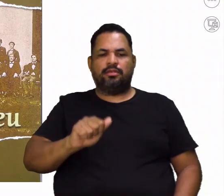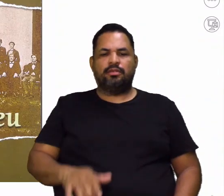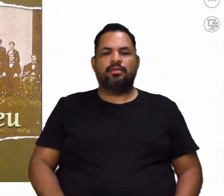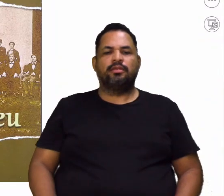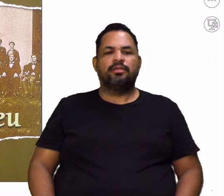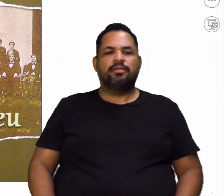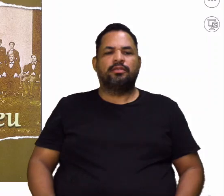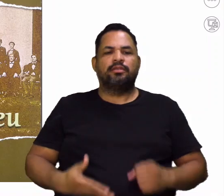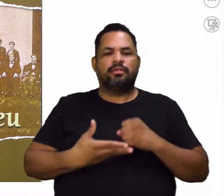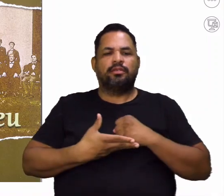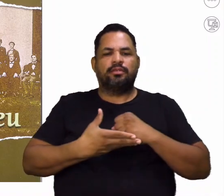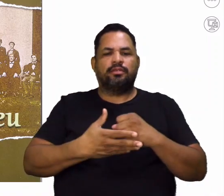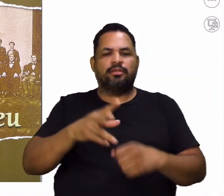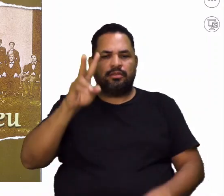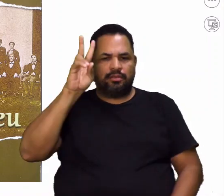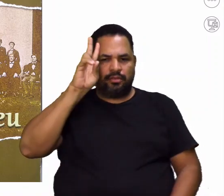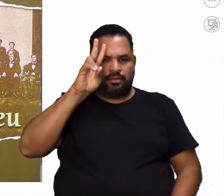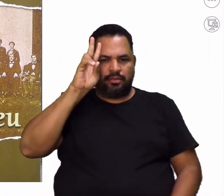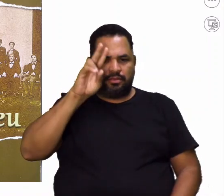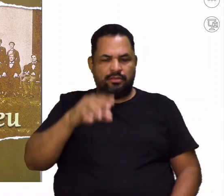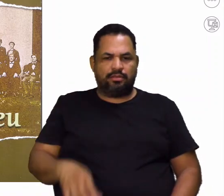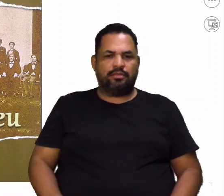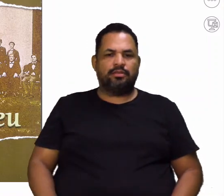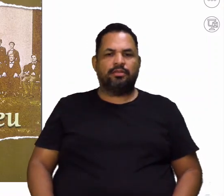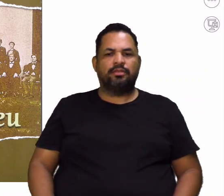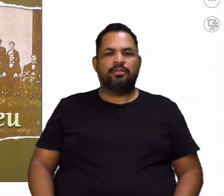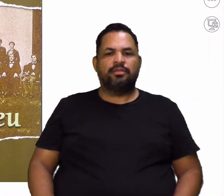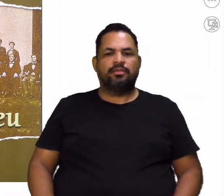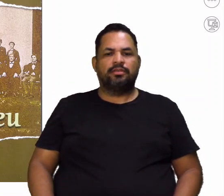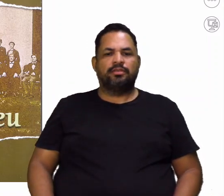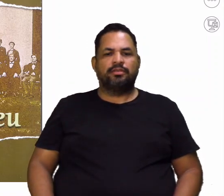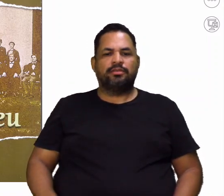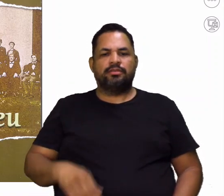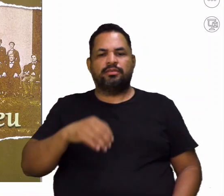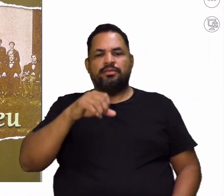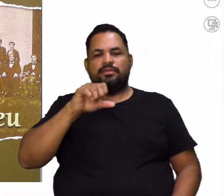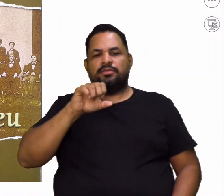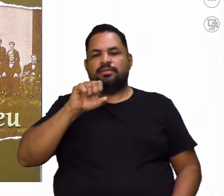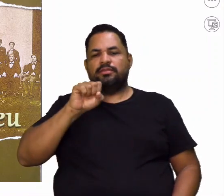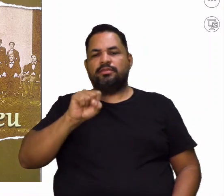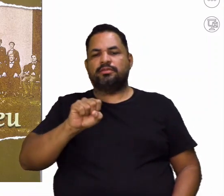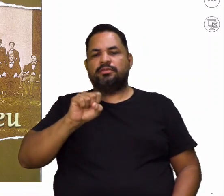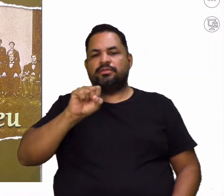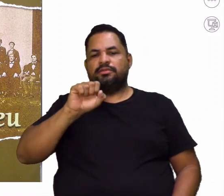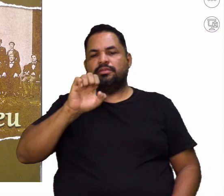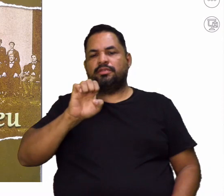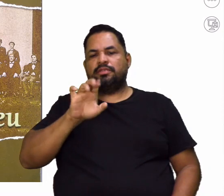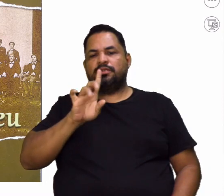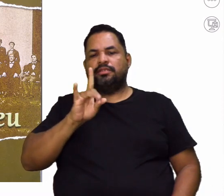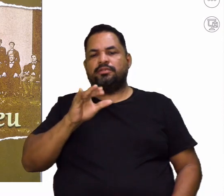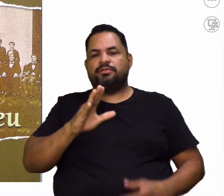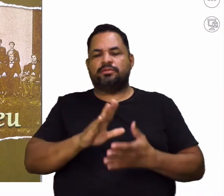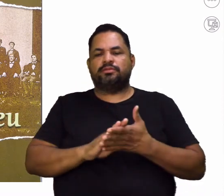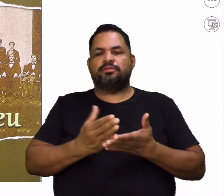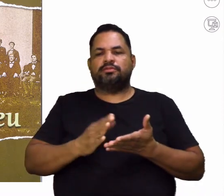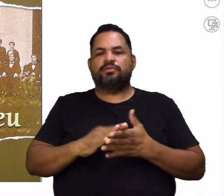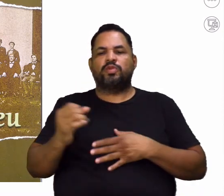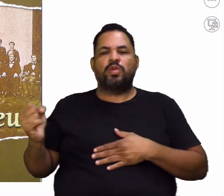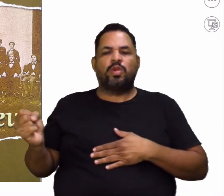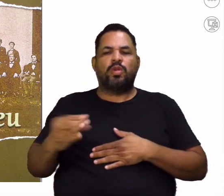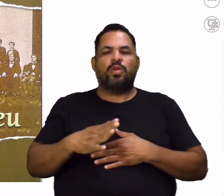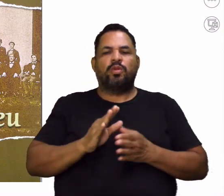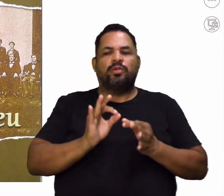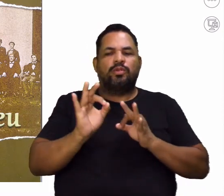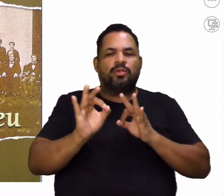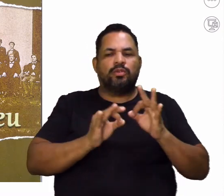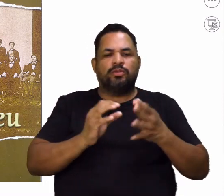apoiado a lembrança né de Sérgio pré-adolescente guiado pelas emoções